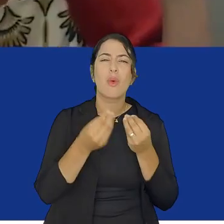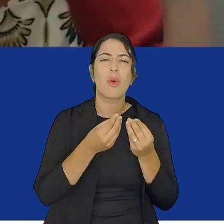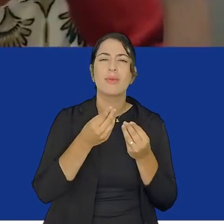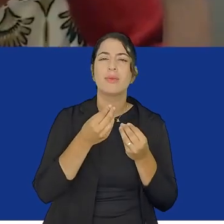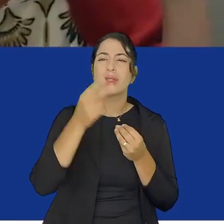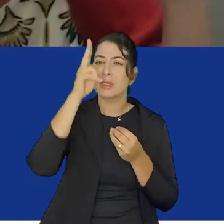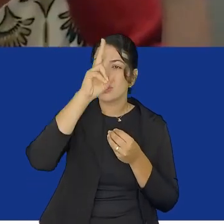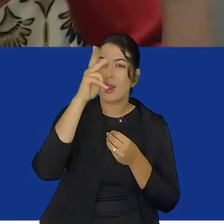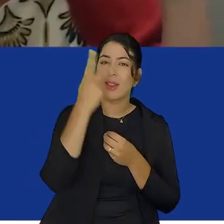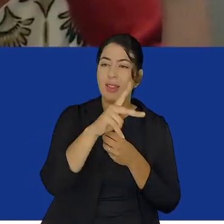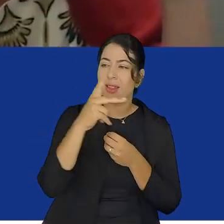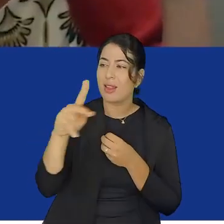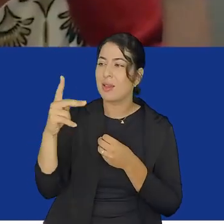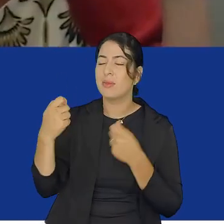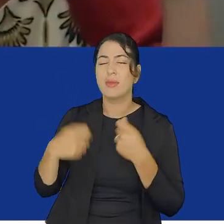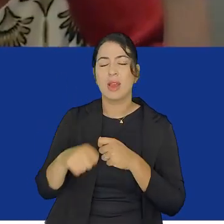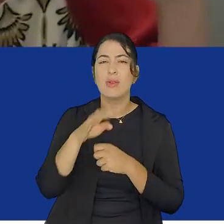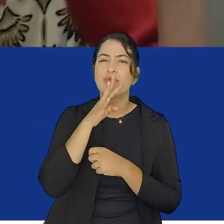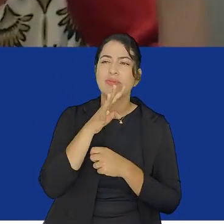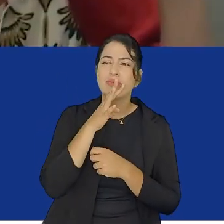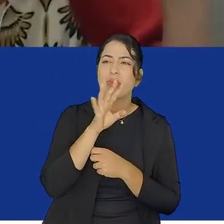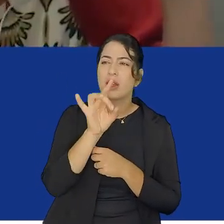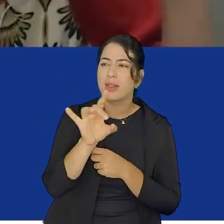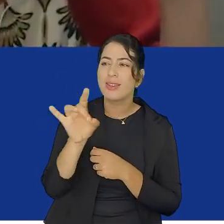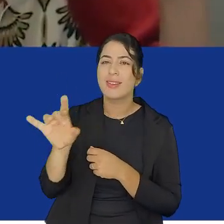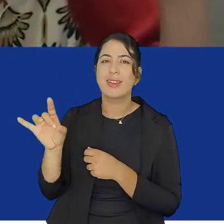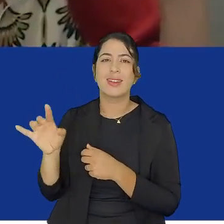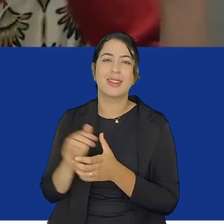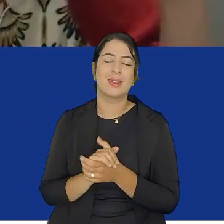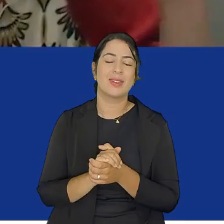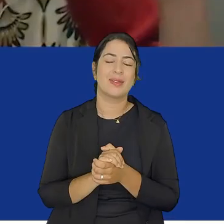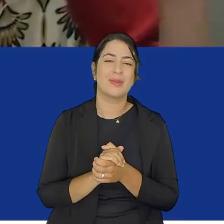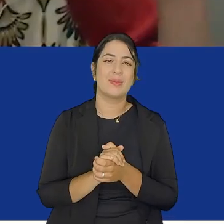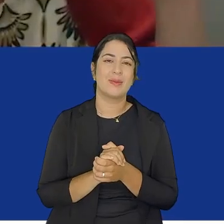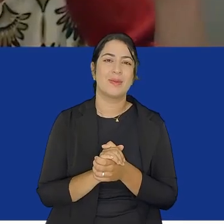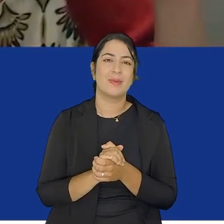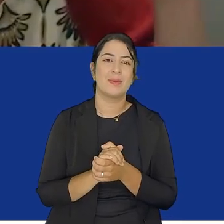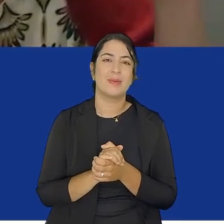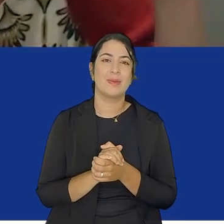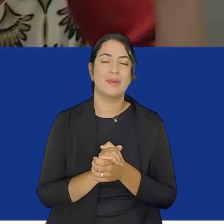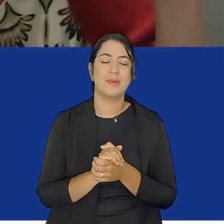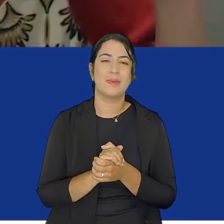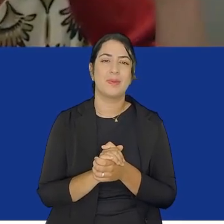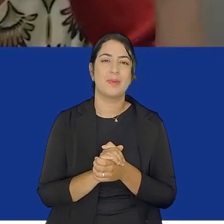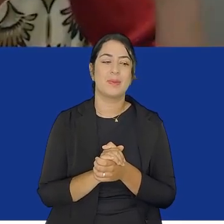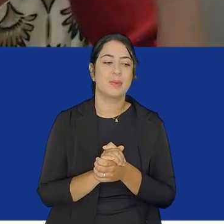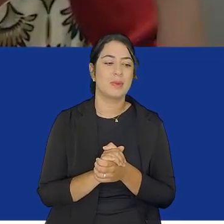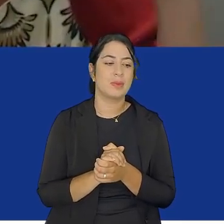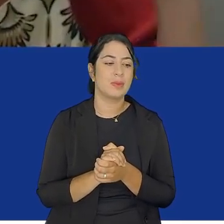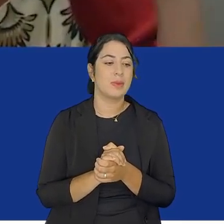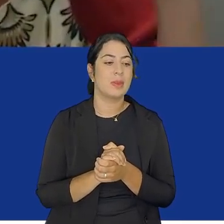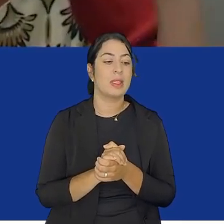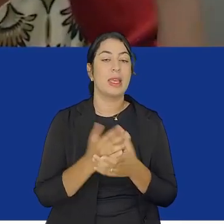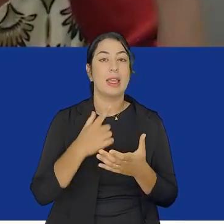Você vai conhecer essas pessoas. Então, abrir espaço para que você conheça as histórias. E